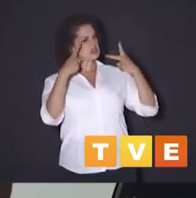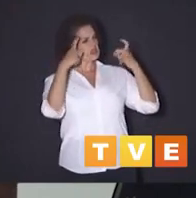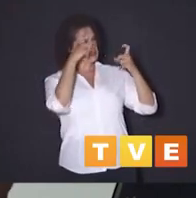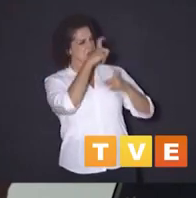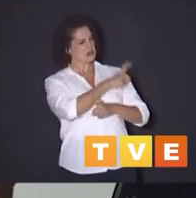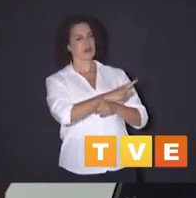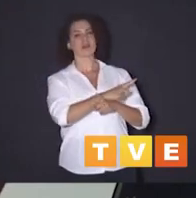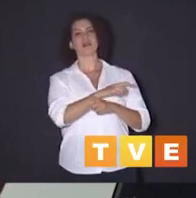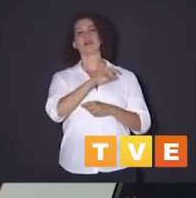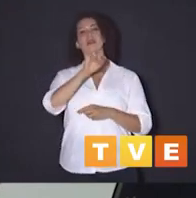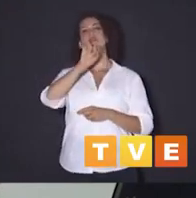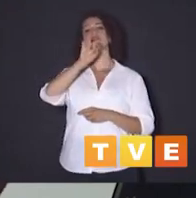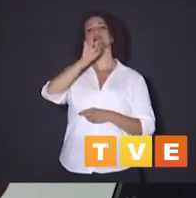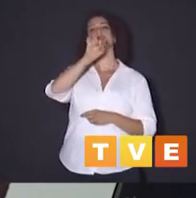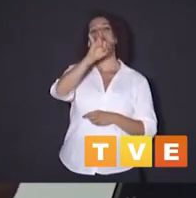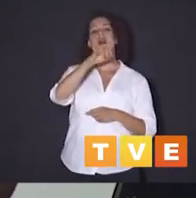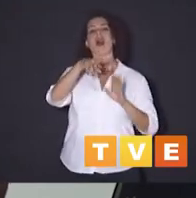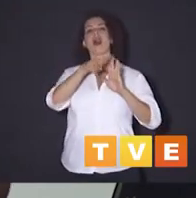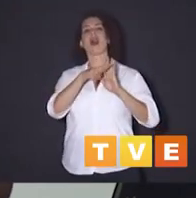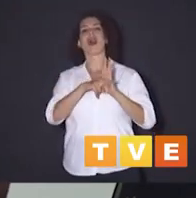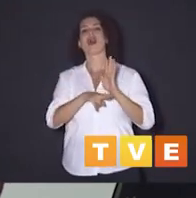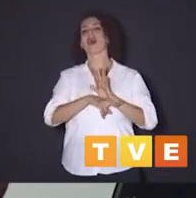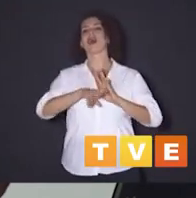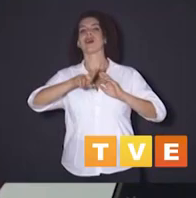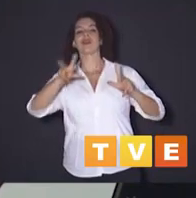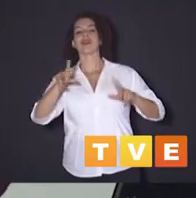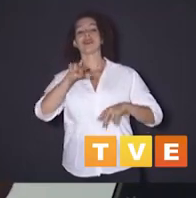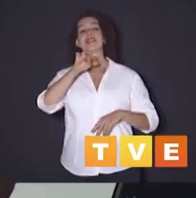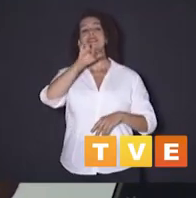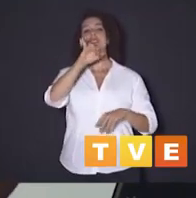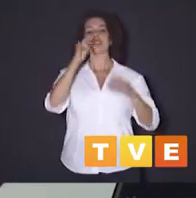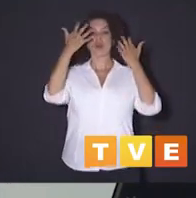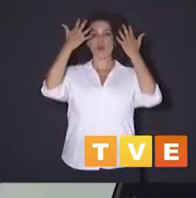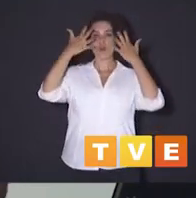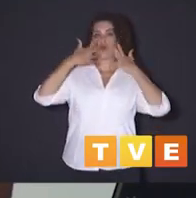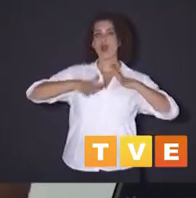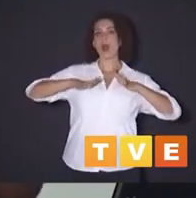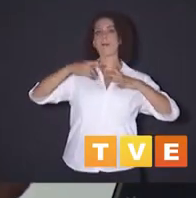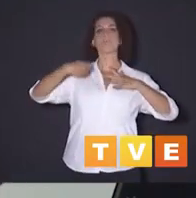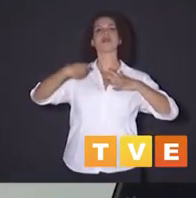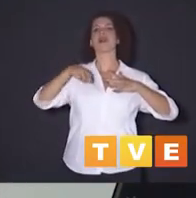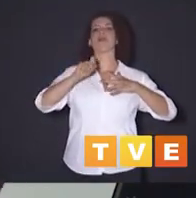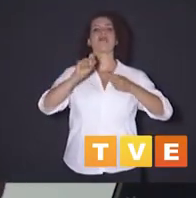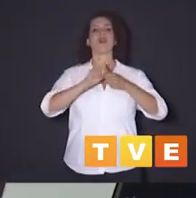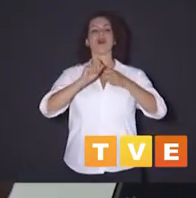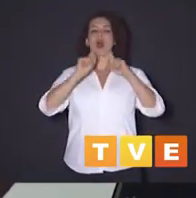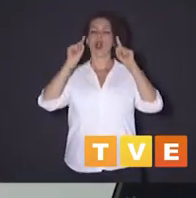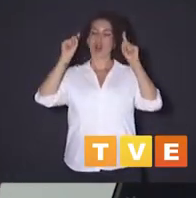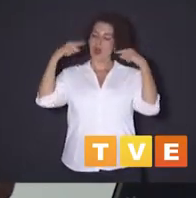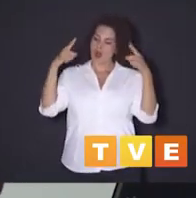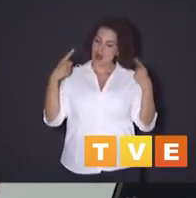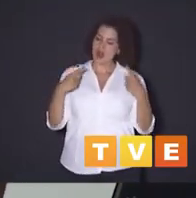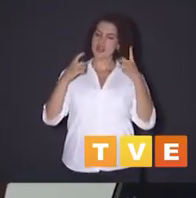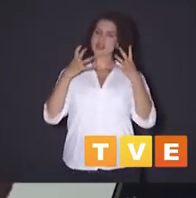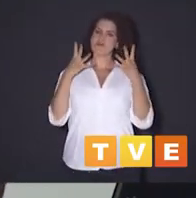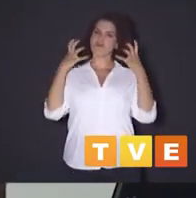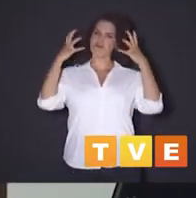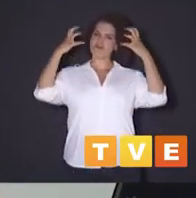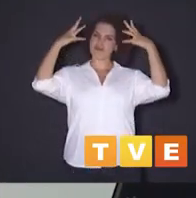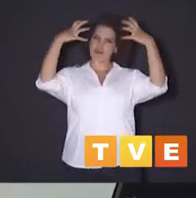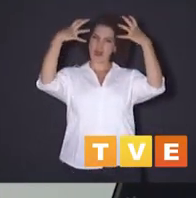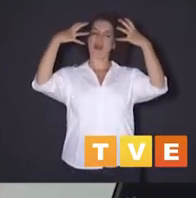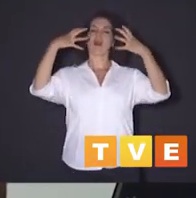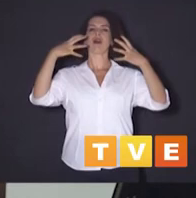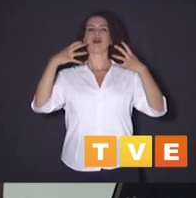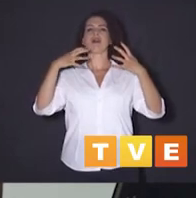o padrão fosse outro se as mulheres de cabelo liso precisassem passar por permanentes e é de 60 para tornar os seus